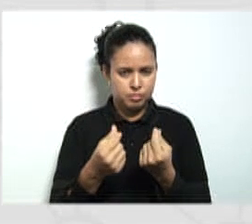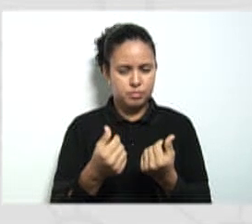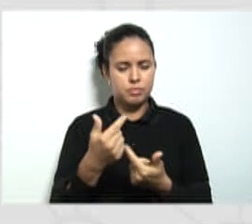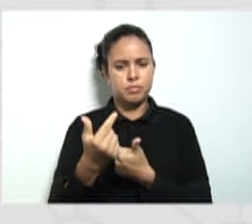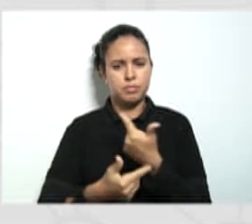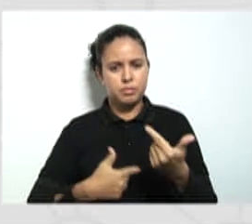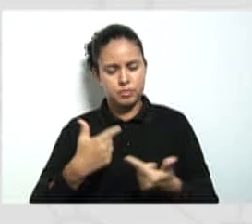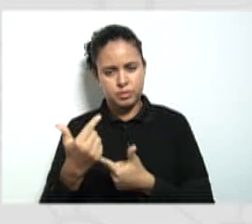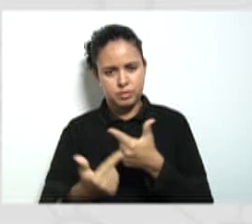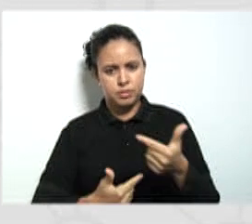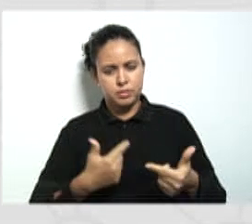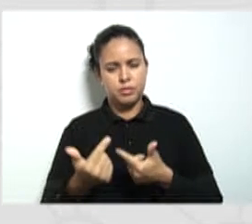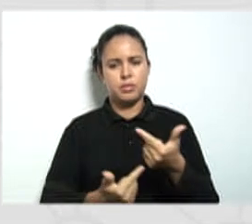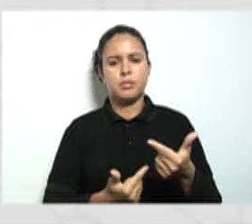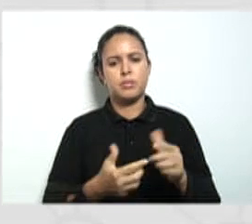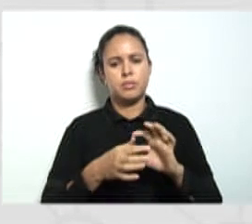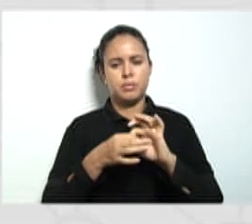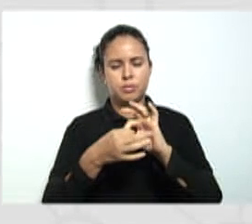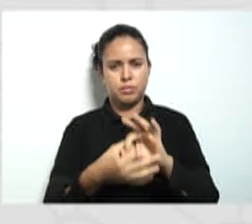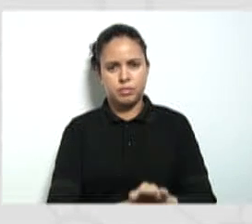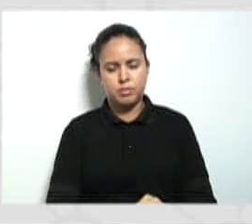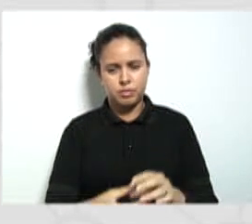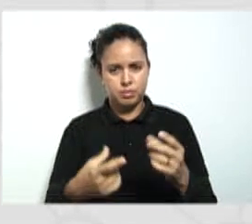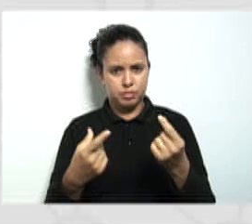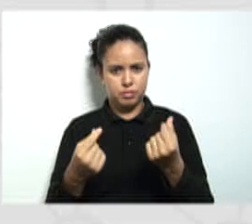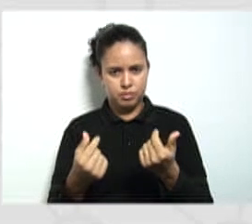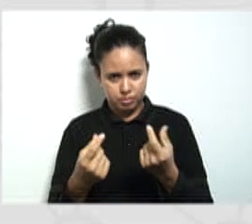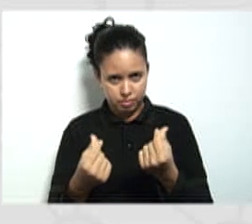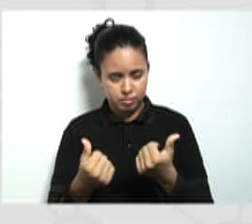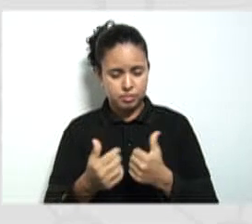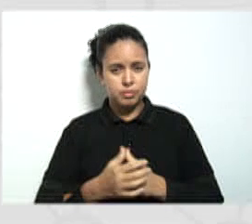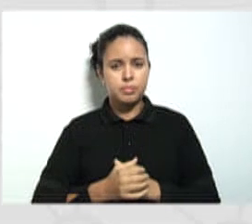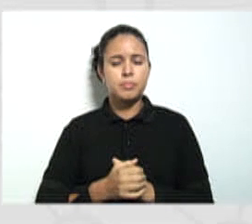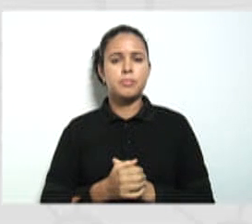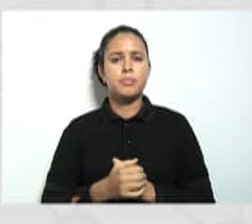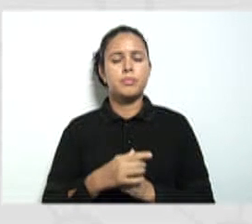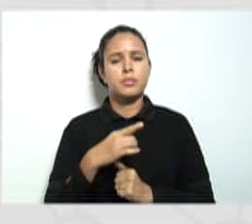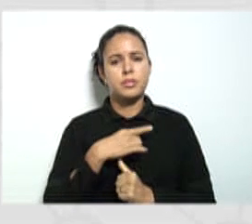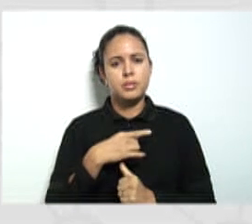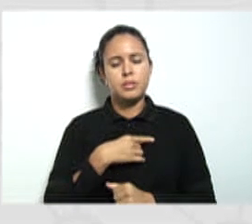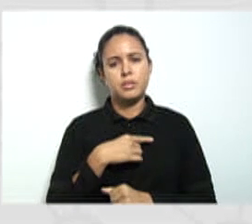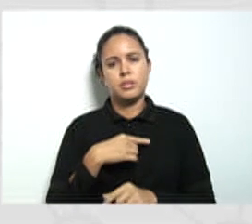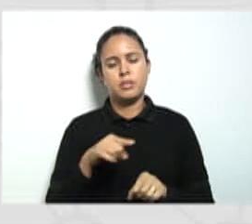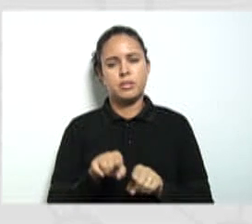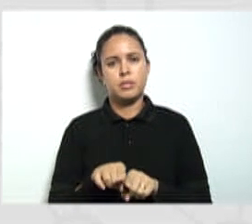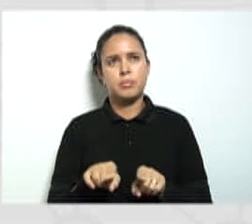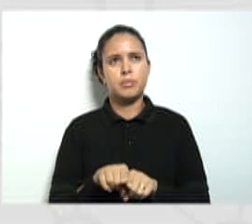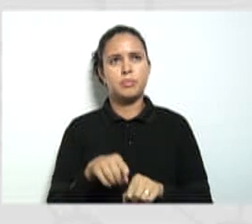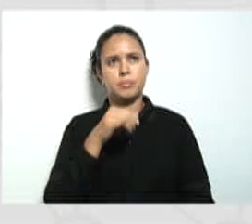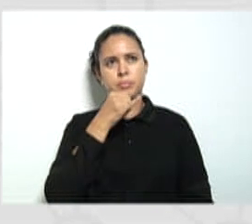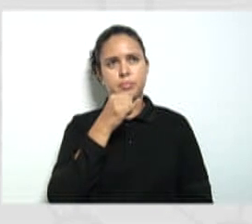como as relações econômicas foram estabelecidas. A gente falou de várias questões, né?